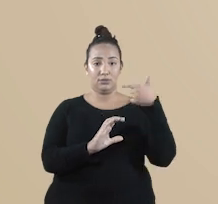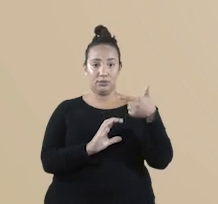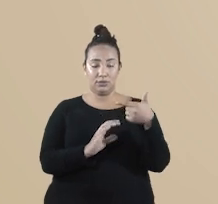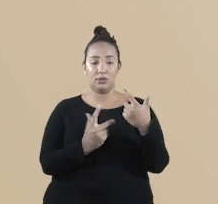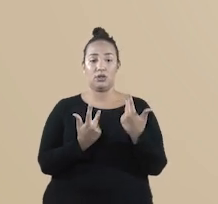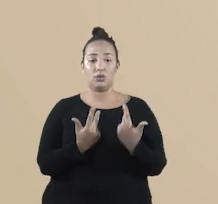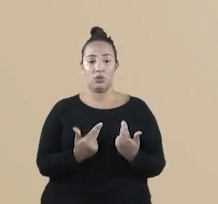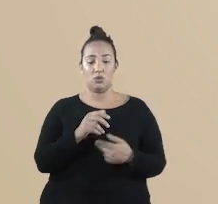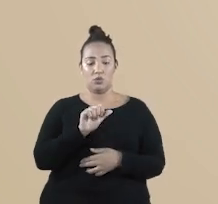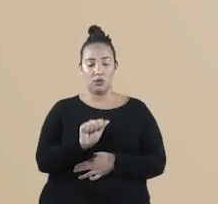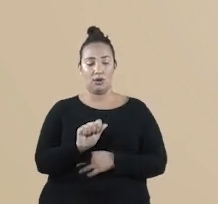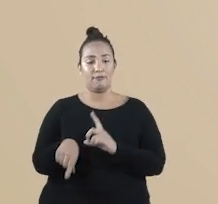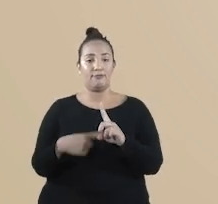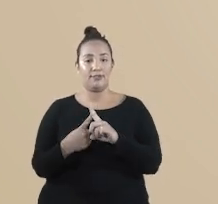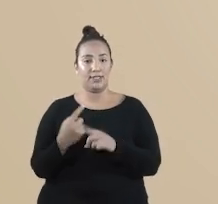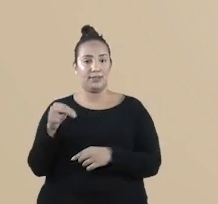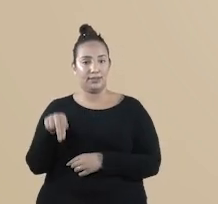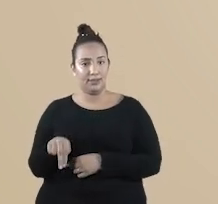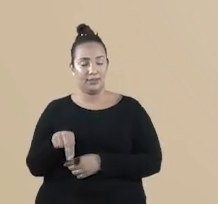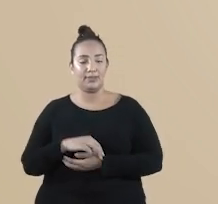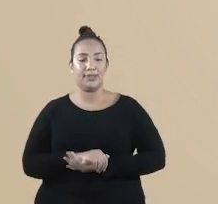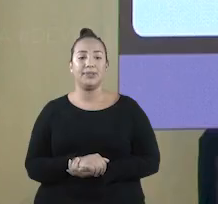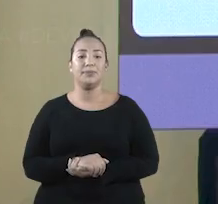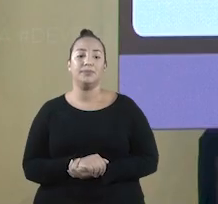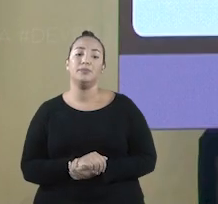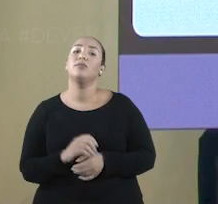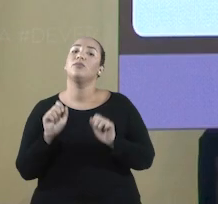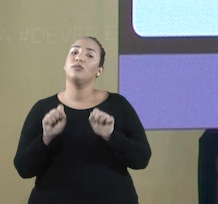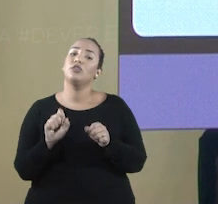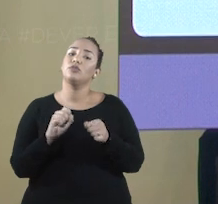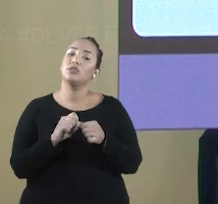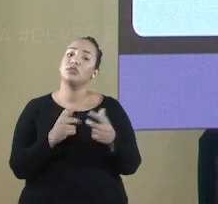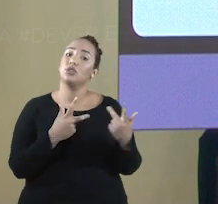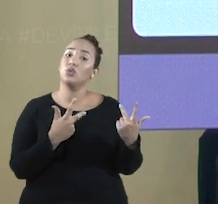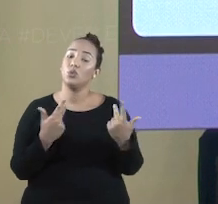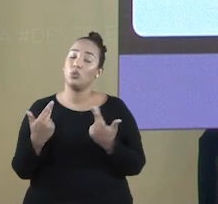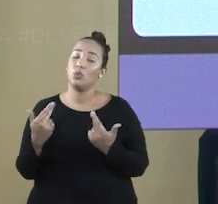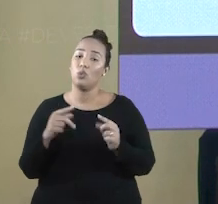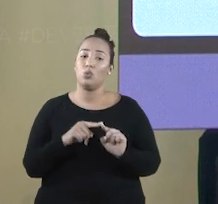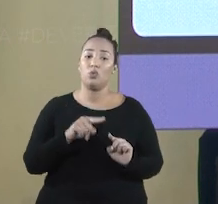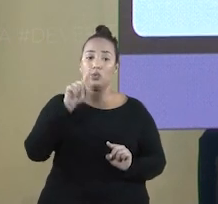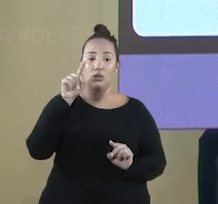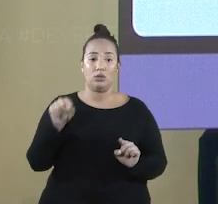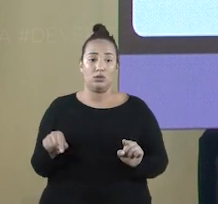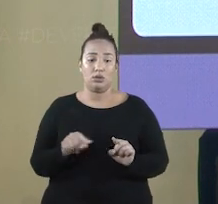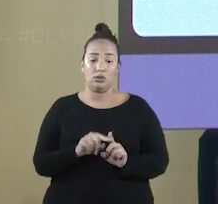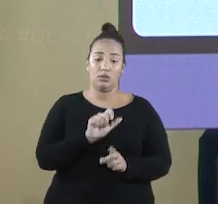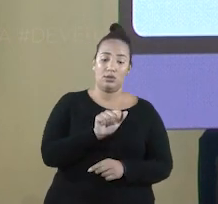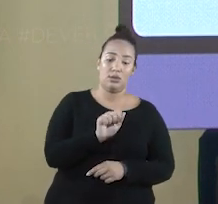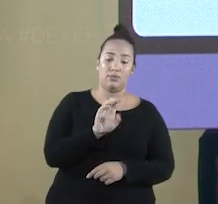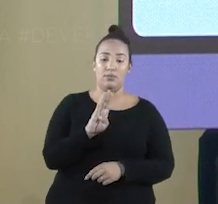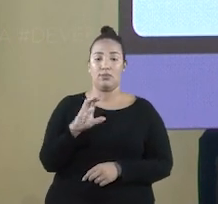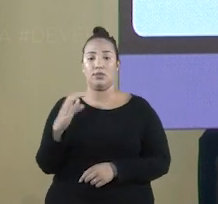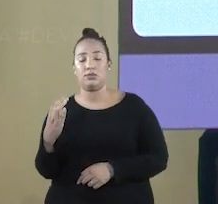quadrado é igual a A vezes N. Podemos fazer o mesmo para os triângulos